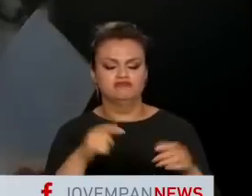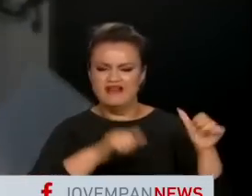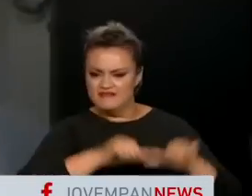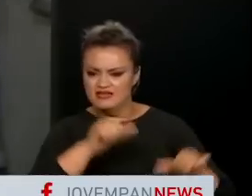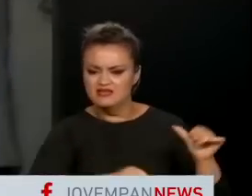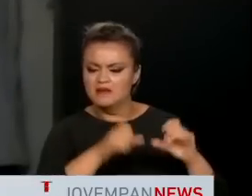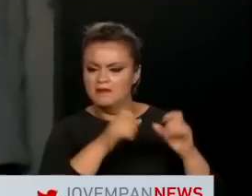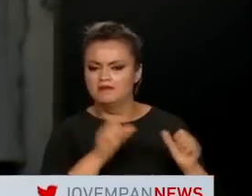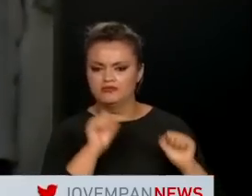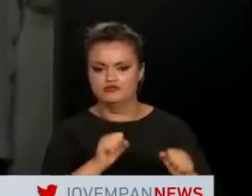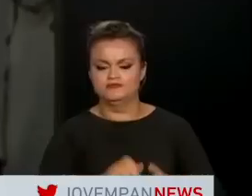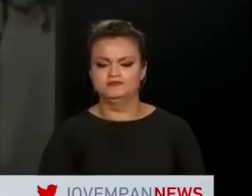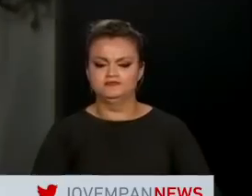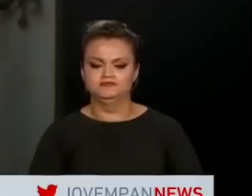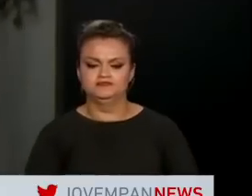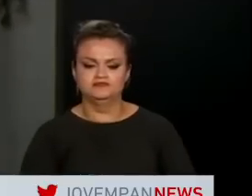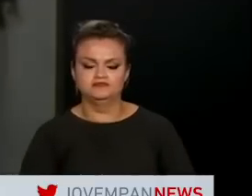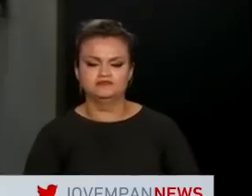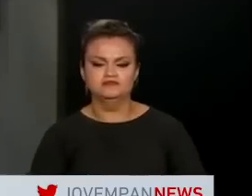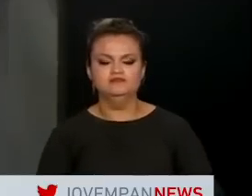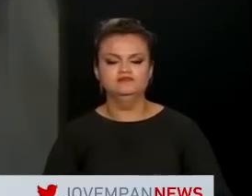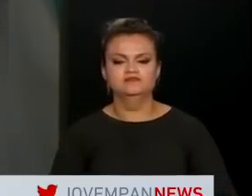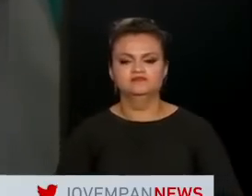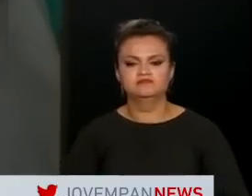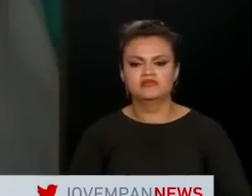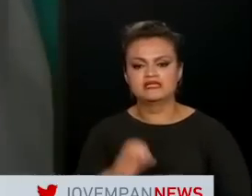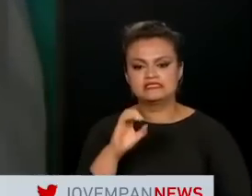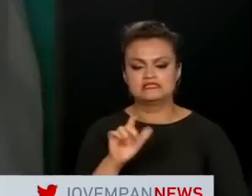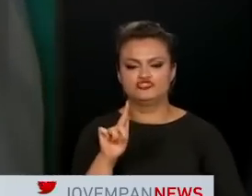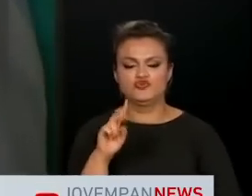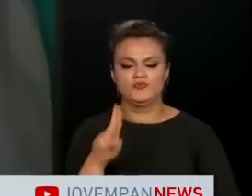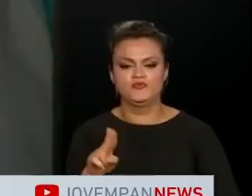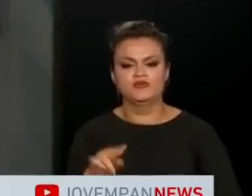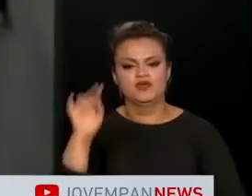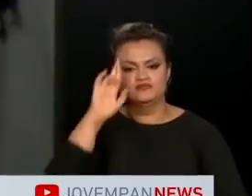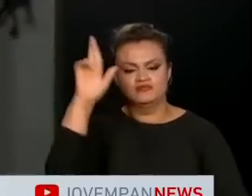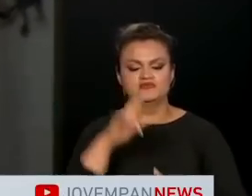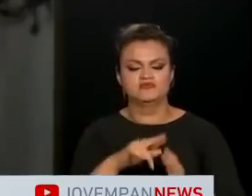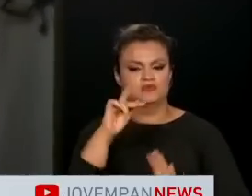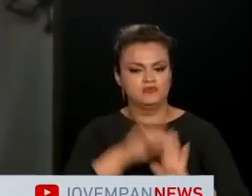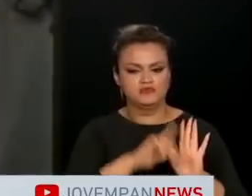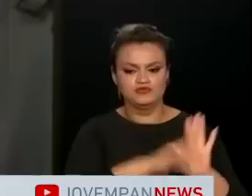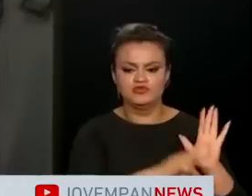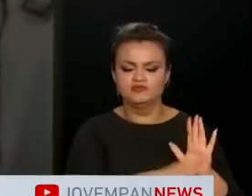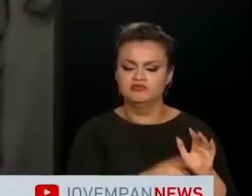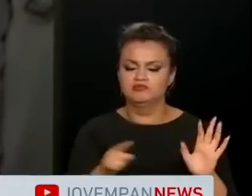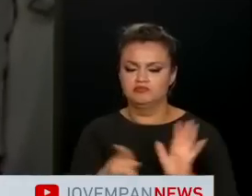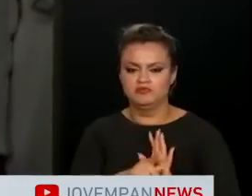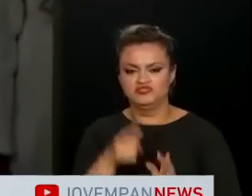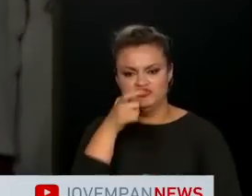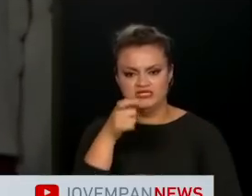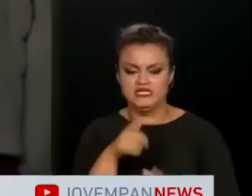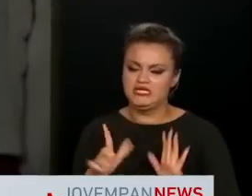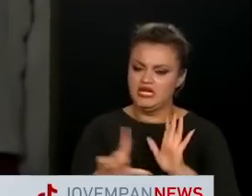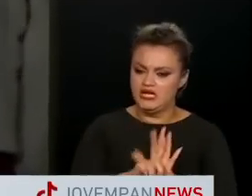de posse, o ministro da Controladoria Geral da União, Vinícius Marques de Carvalho, anunciou que já constituiu